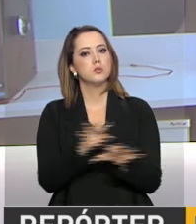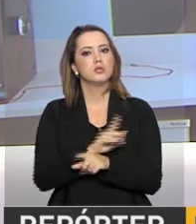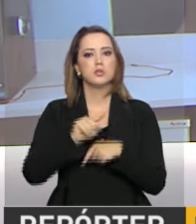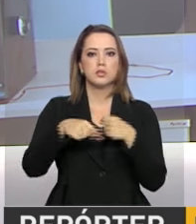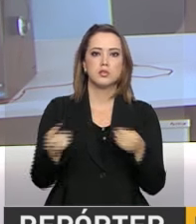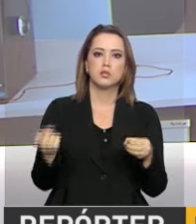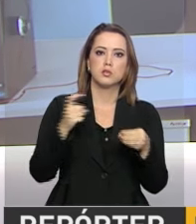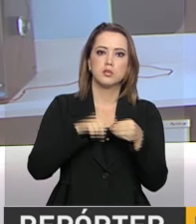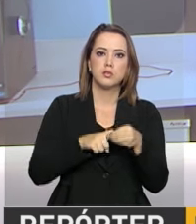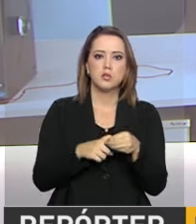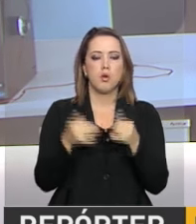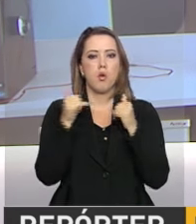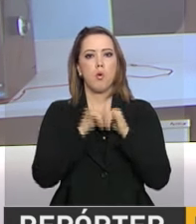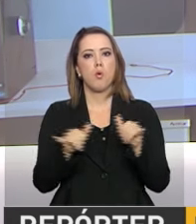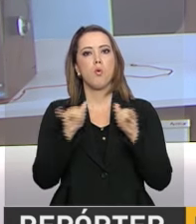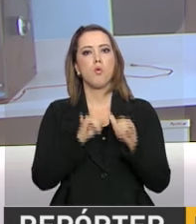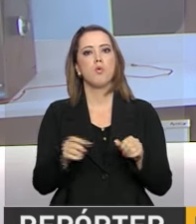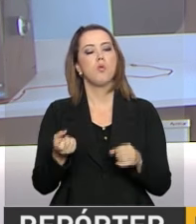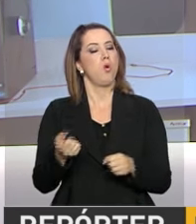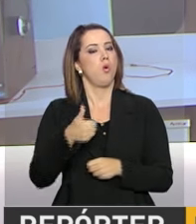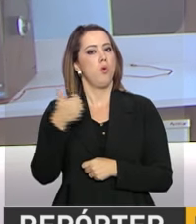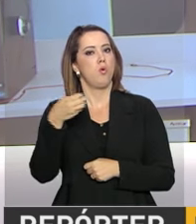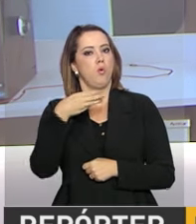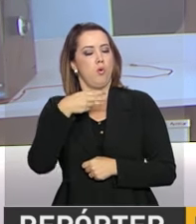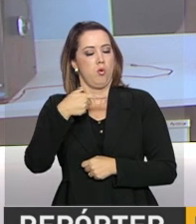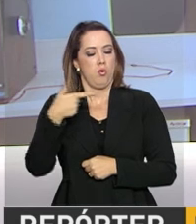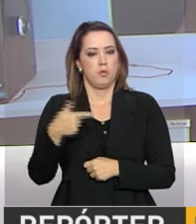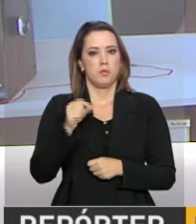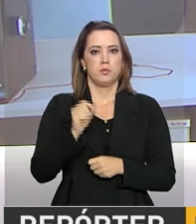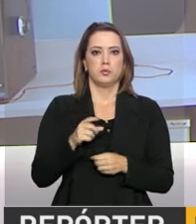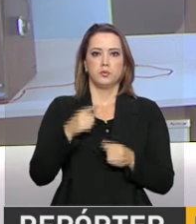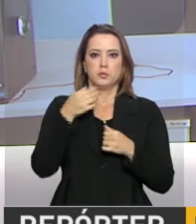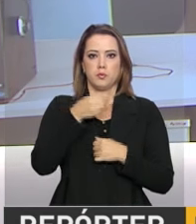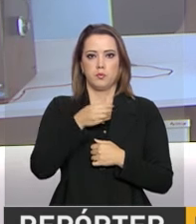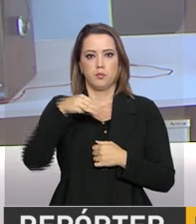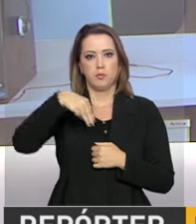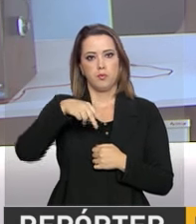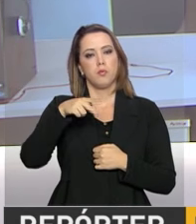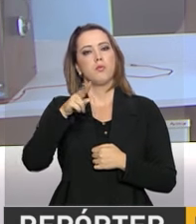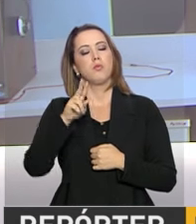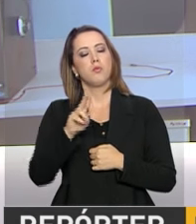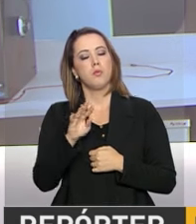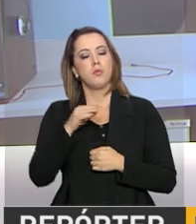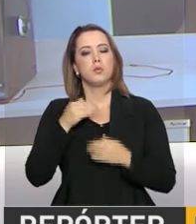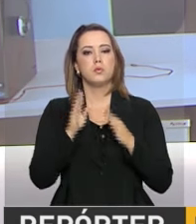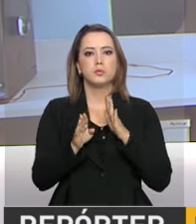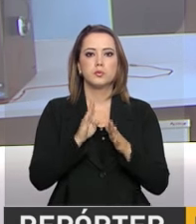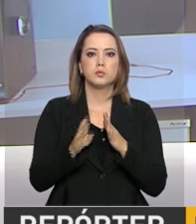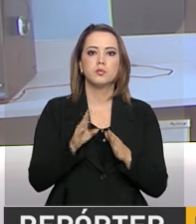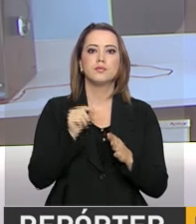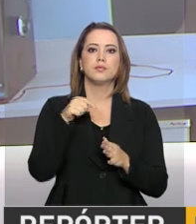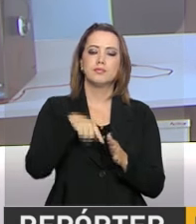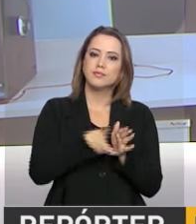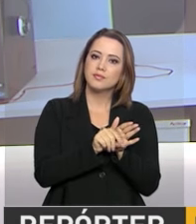qualquer momento com outras informações ou ao meio-dia na próxima edição do Repórter NBR. Acompanhe também as